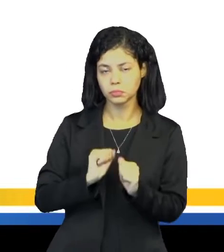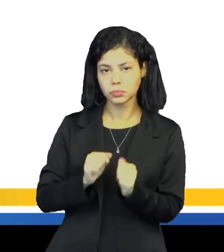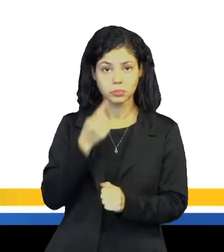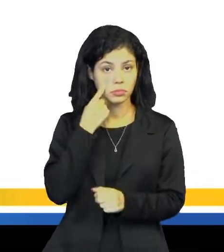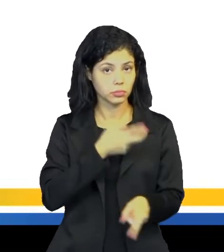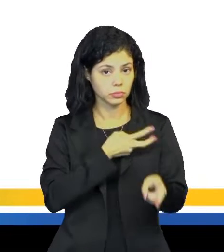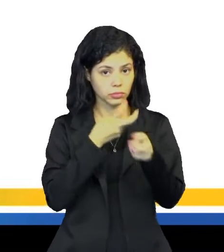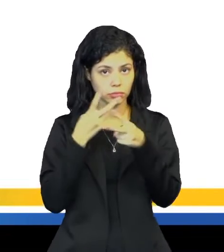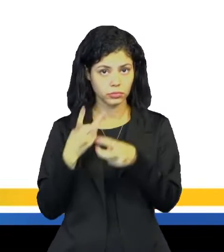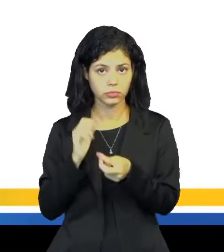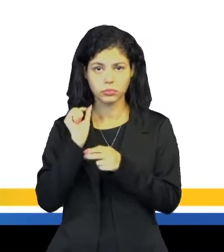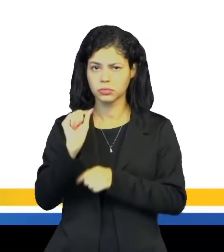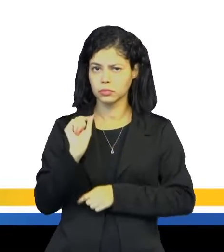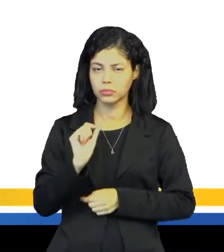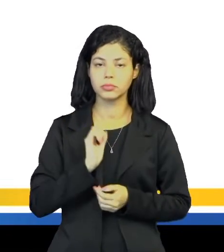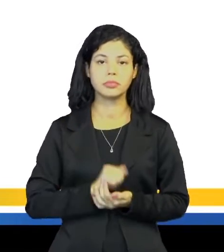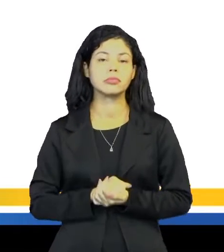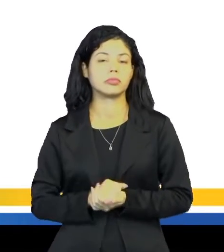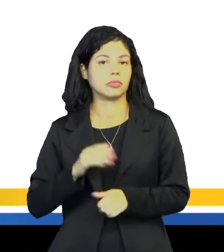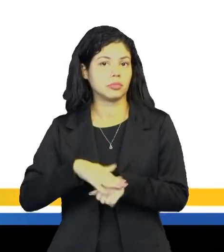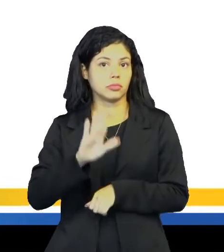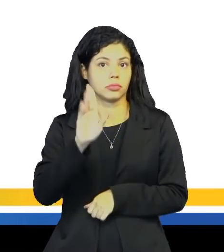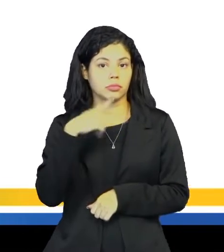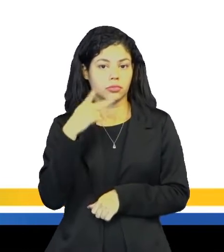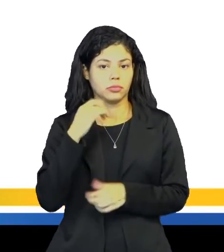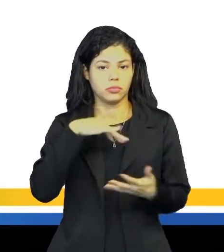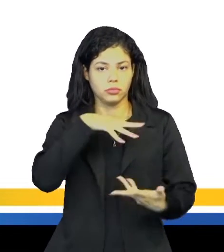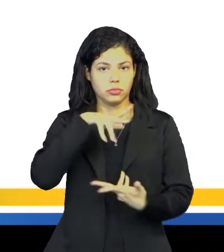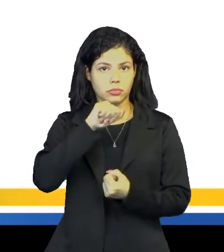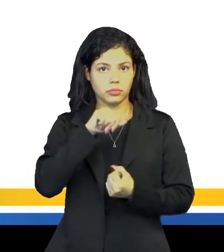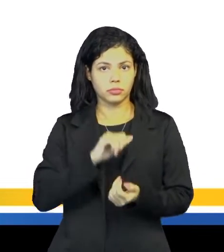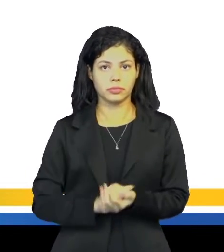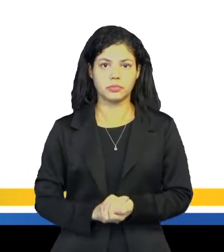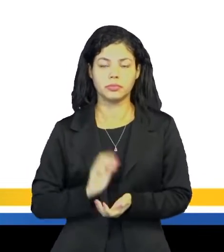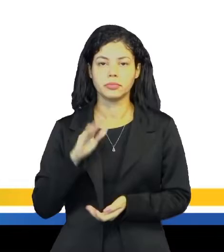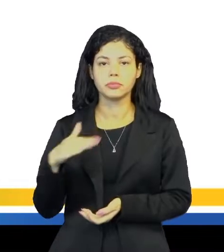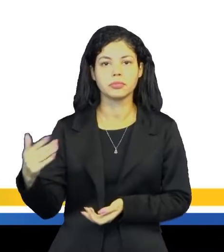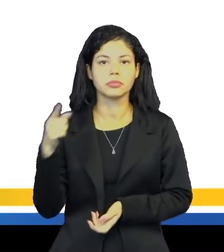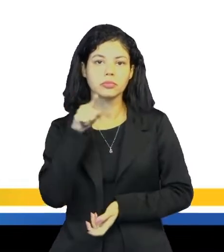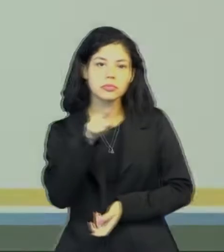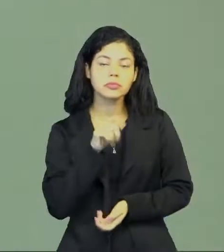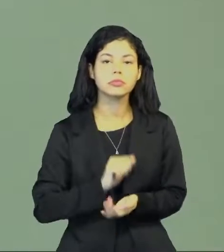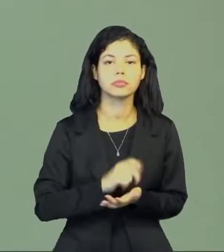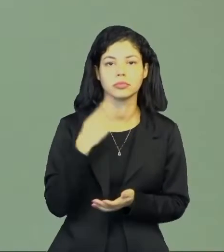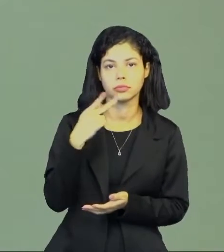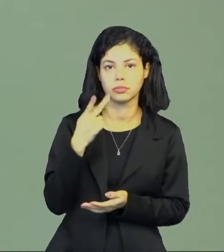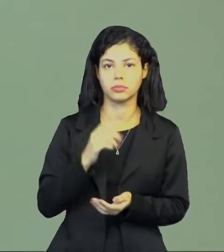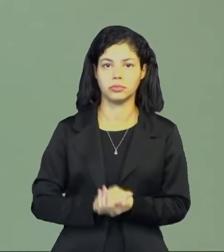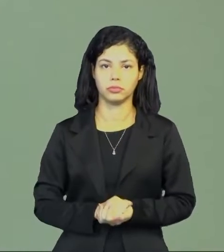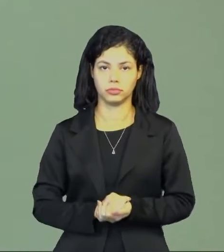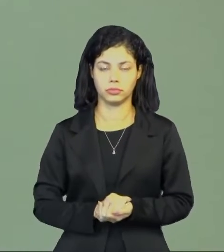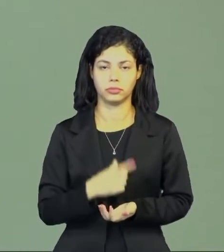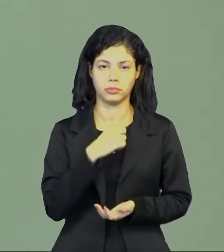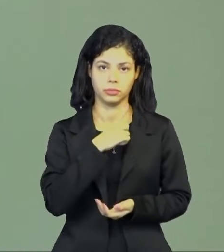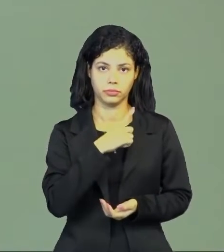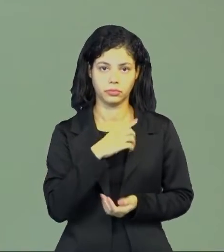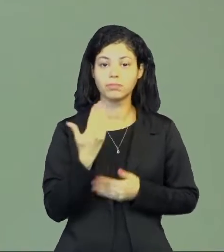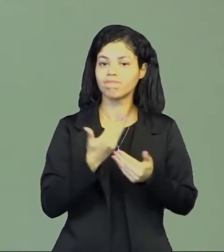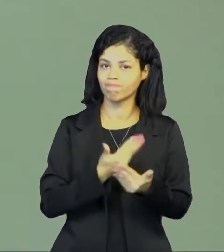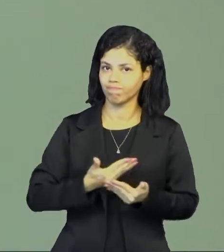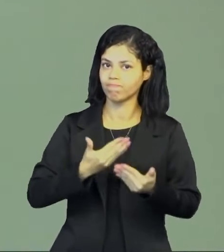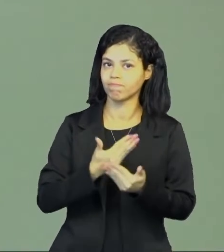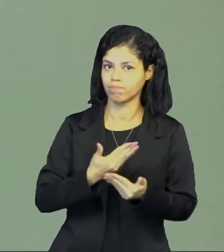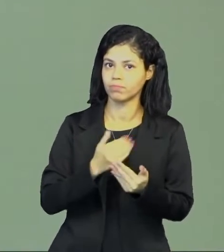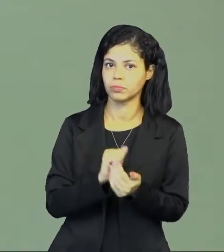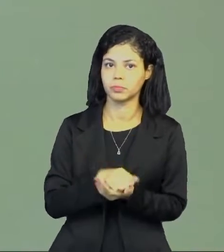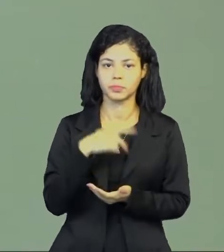podemos observar que ela é o quê? É uma das mais faladas do mundo, né? Quando a gente fala em falantes, né, a gente tem que ter cuidado